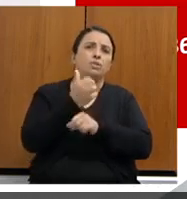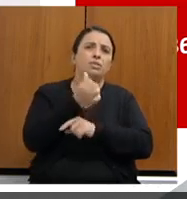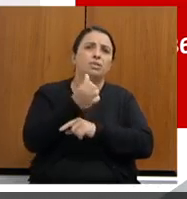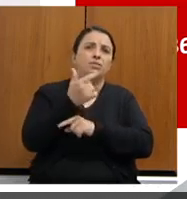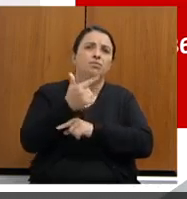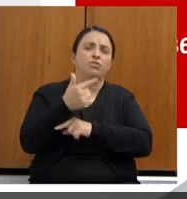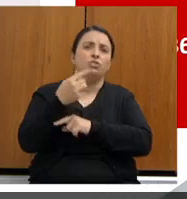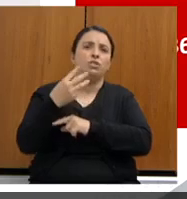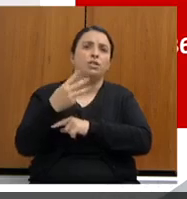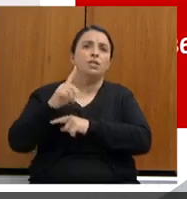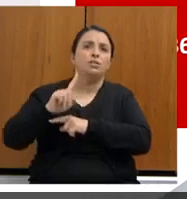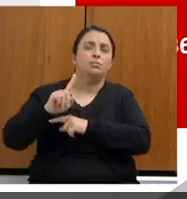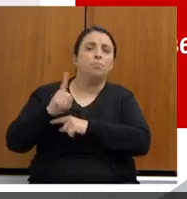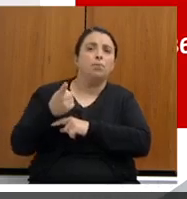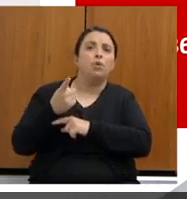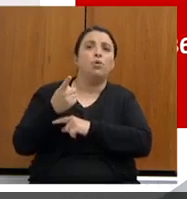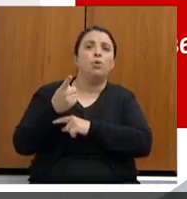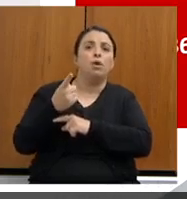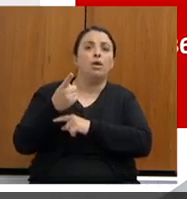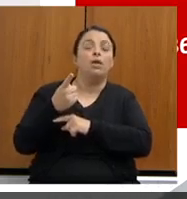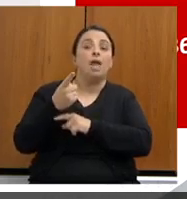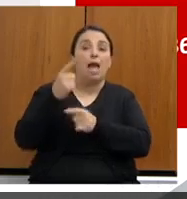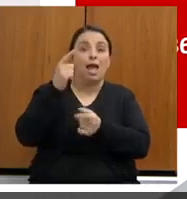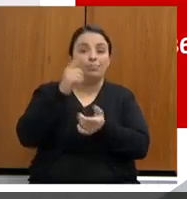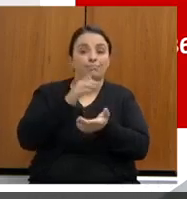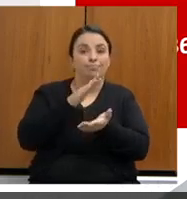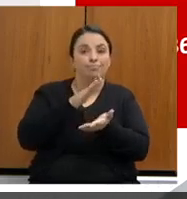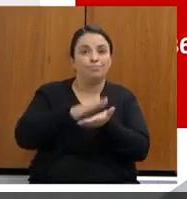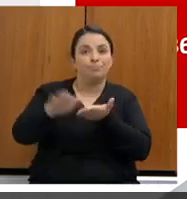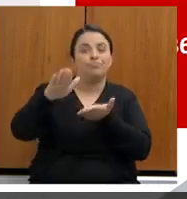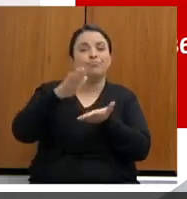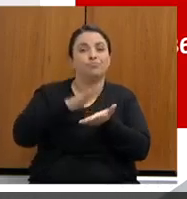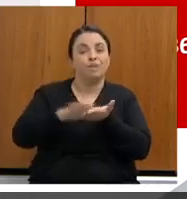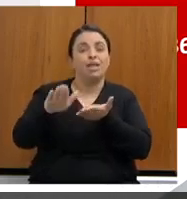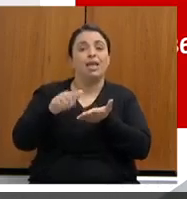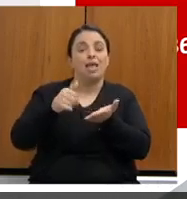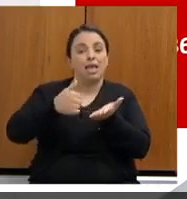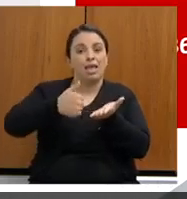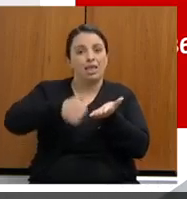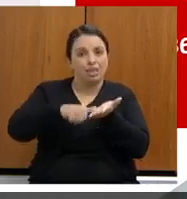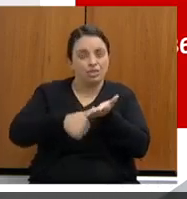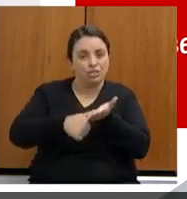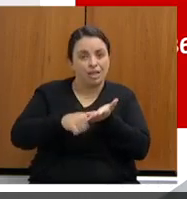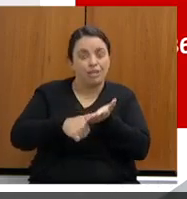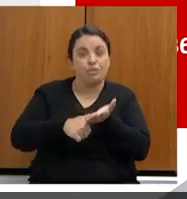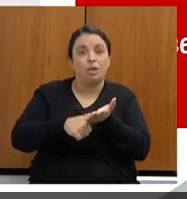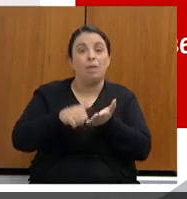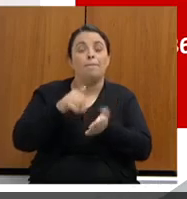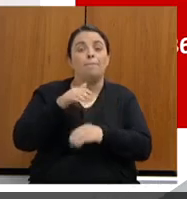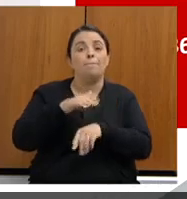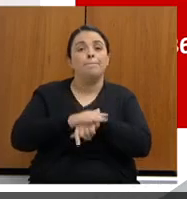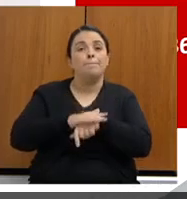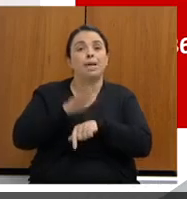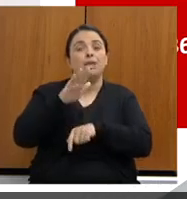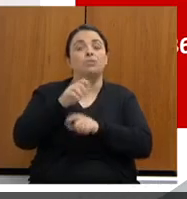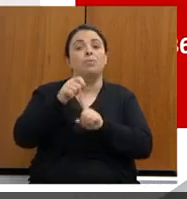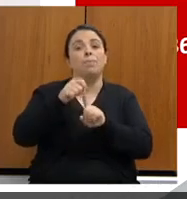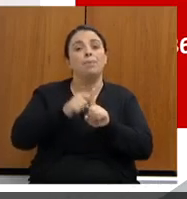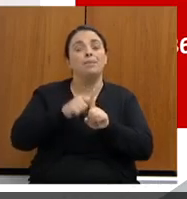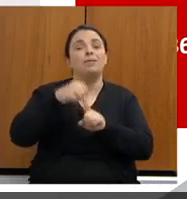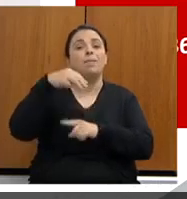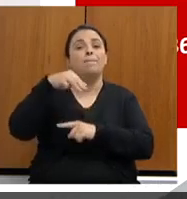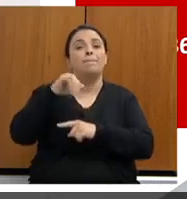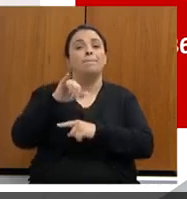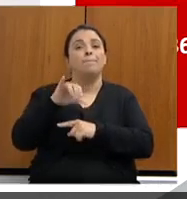1466 carteiras de identidade chama atenção para o mês de maio antes percebe um aumento